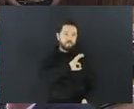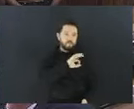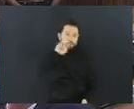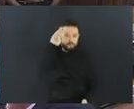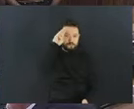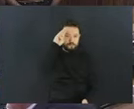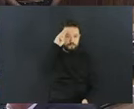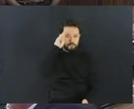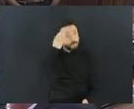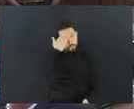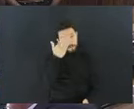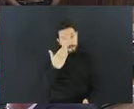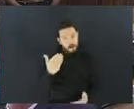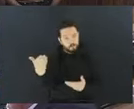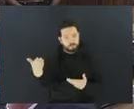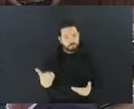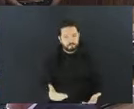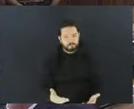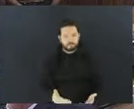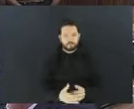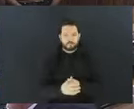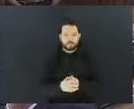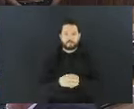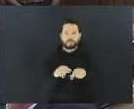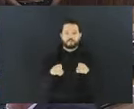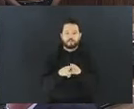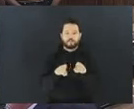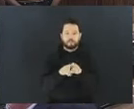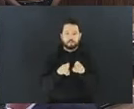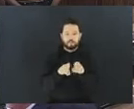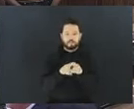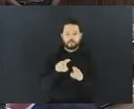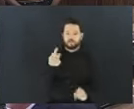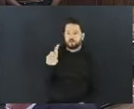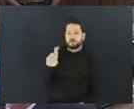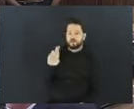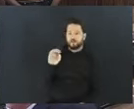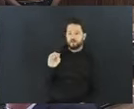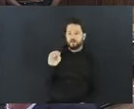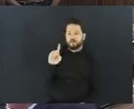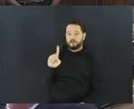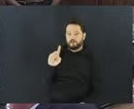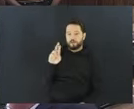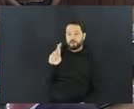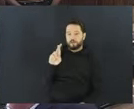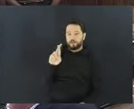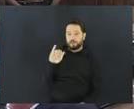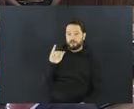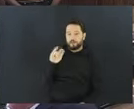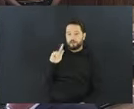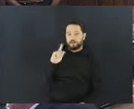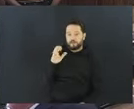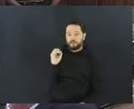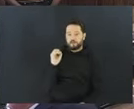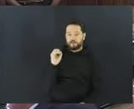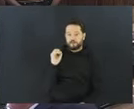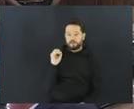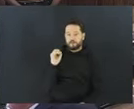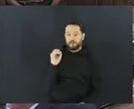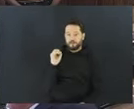presença. Também do tenente-coronel Rodrigo de Mauro, comandante do 20º Batalhão de Polícia Militar. Também a presença